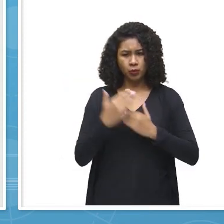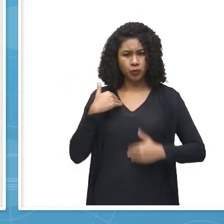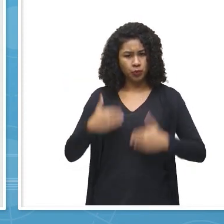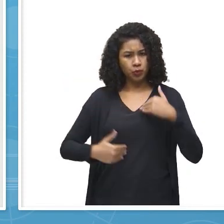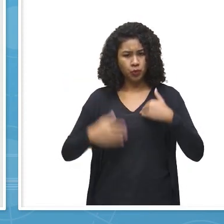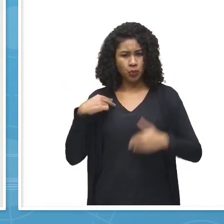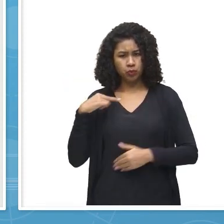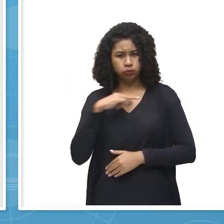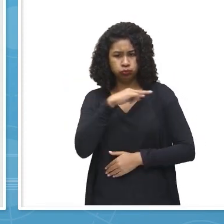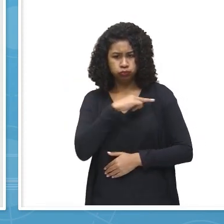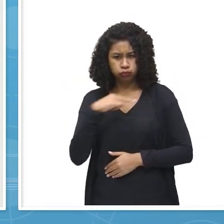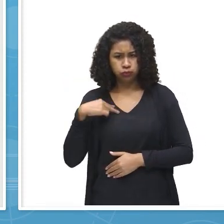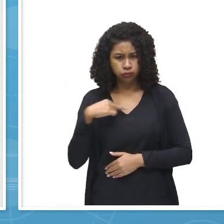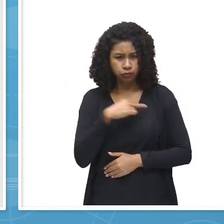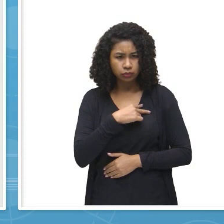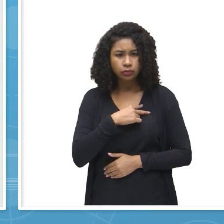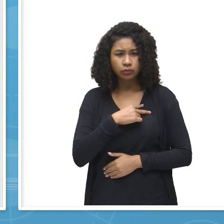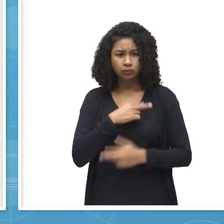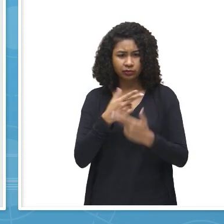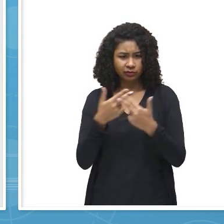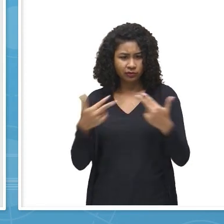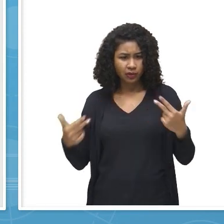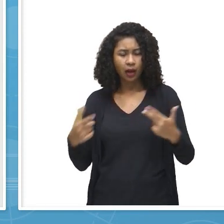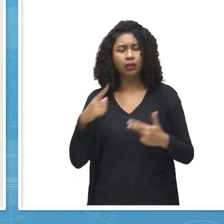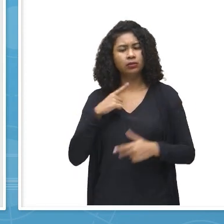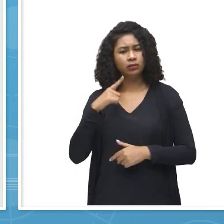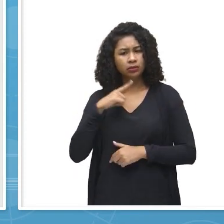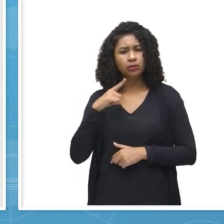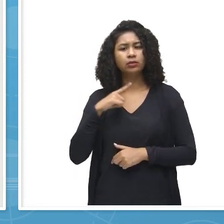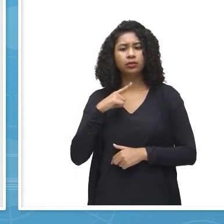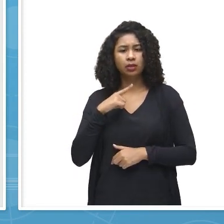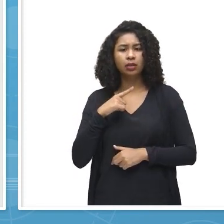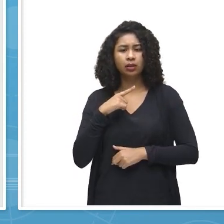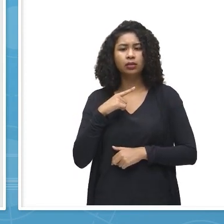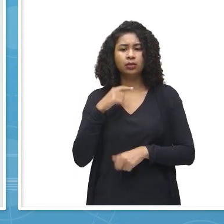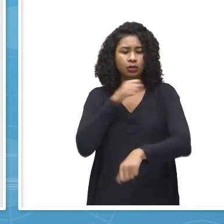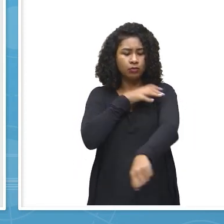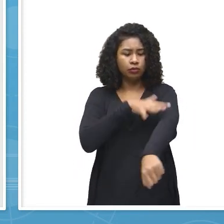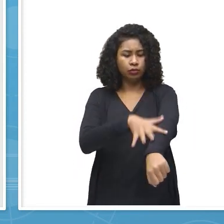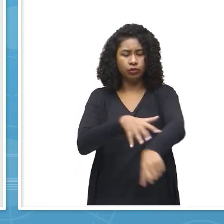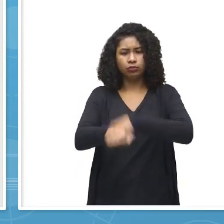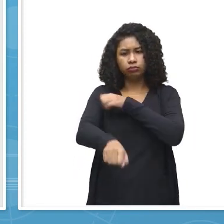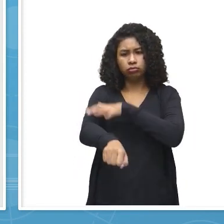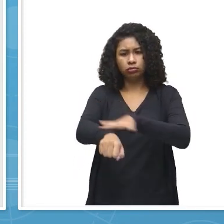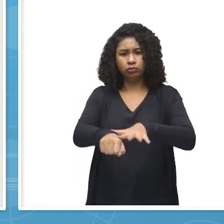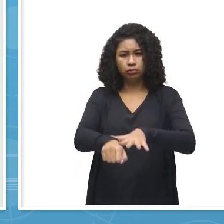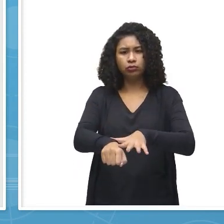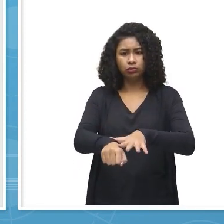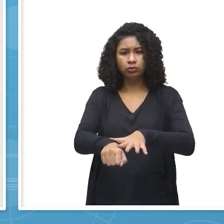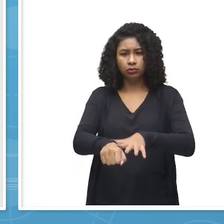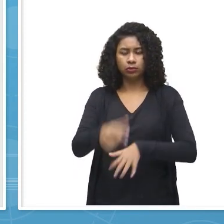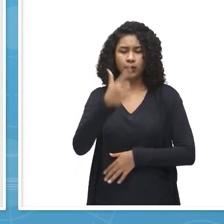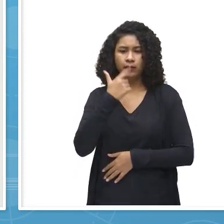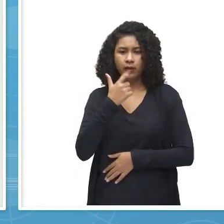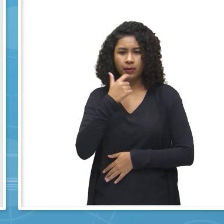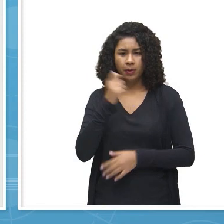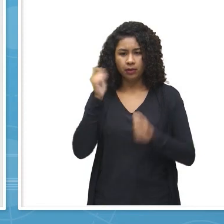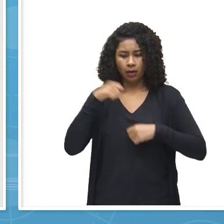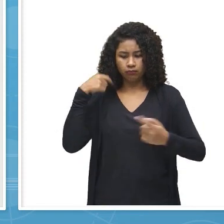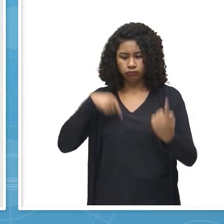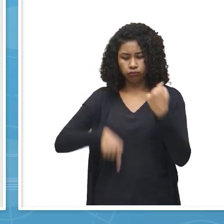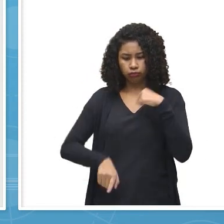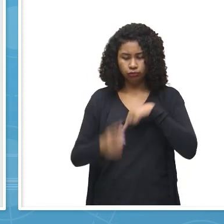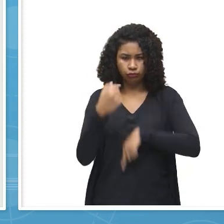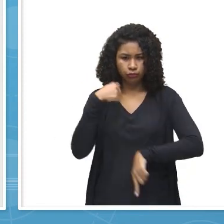na nutrição. A gente vê que no tecido conjuntivo tem ali os vasos sanguíneos que vão levar os nutrientes necessários para as nossas